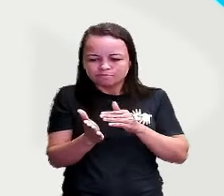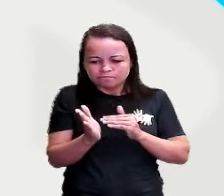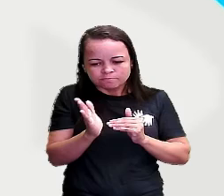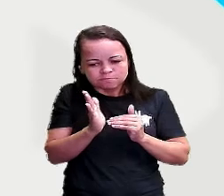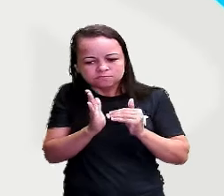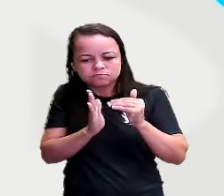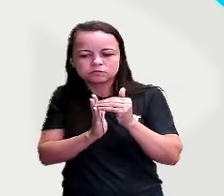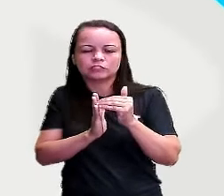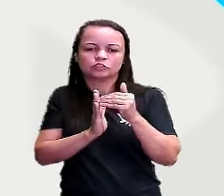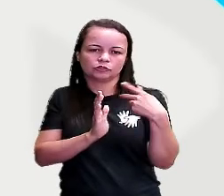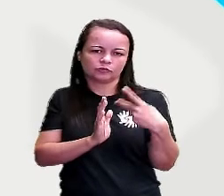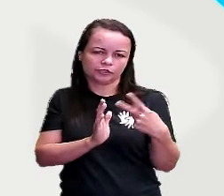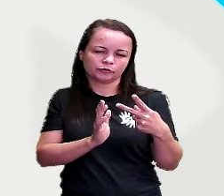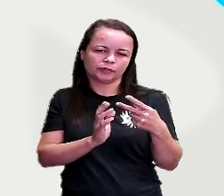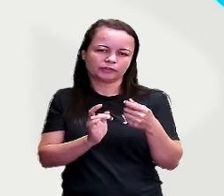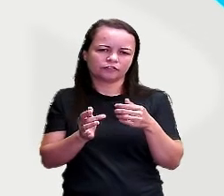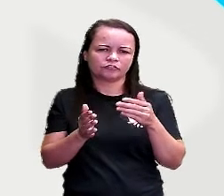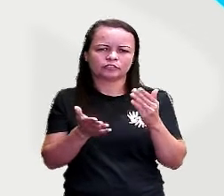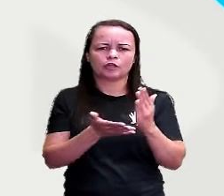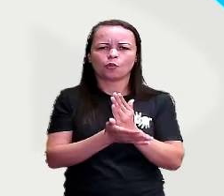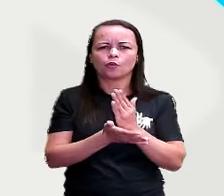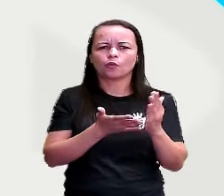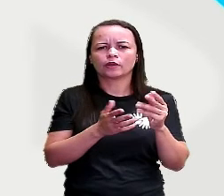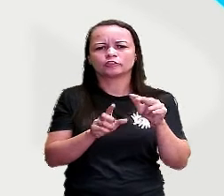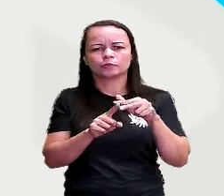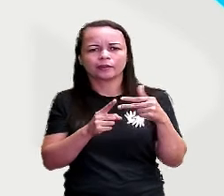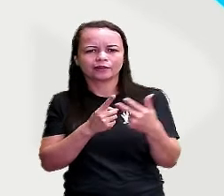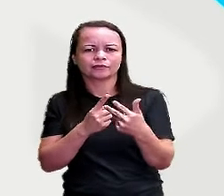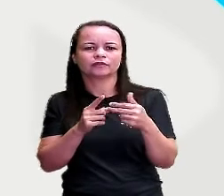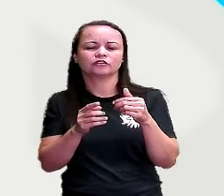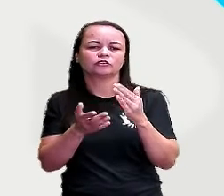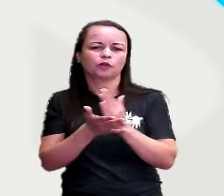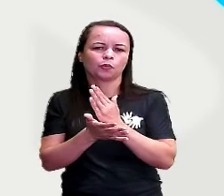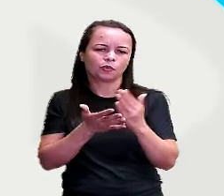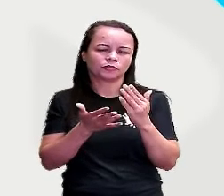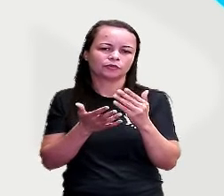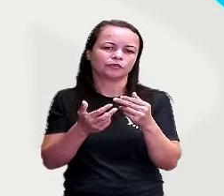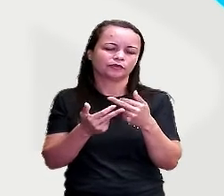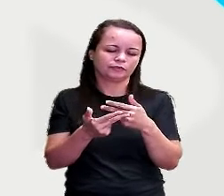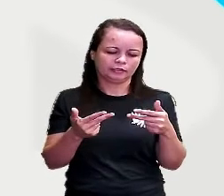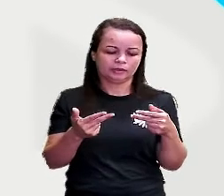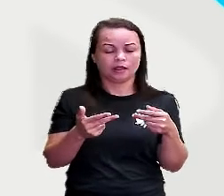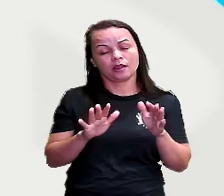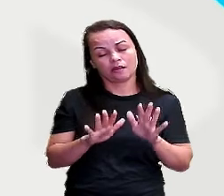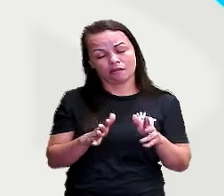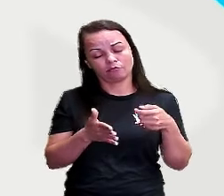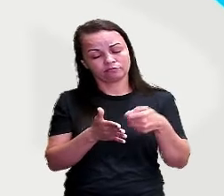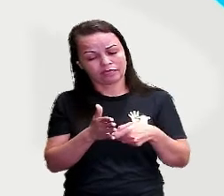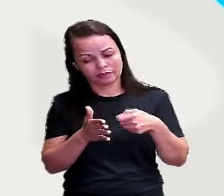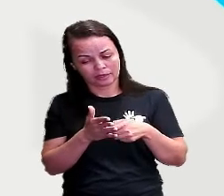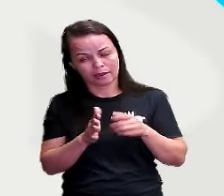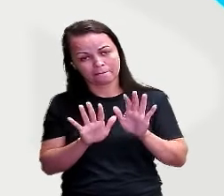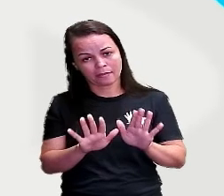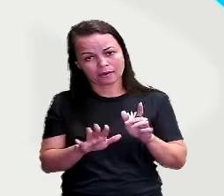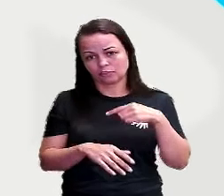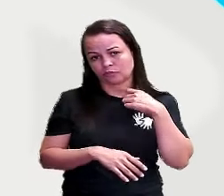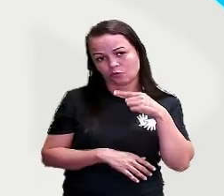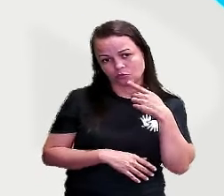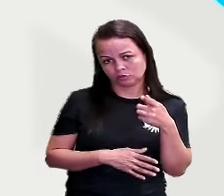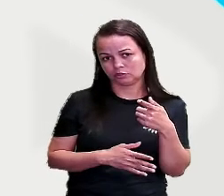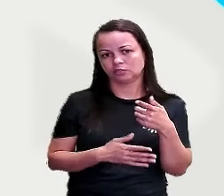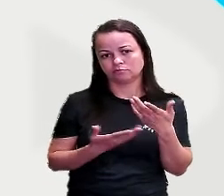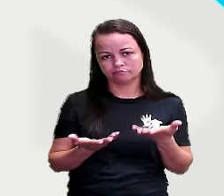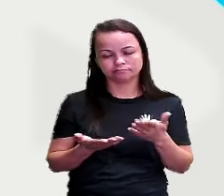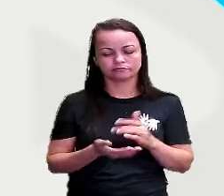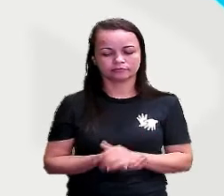a expectativa aí de alguma coisa que o sargento queria. E aí ele disse, eu tentei, mas simplesmente eu não consigo, ou seja, não tem jeito.